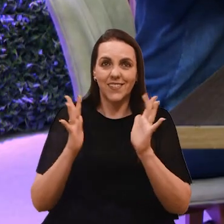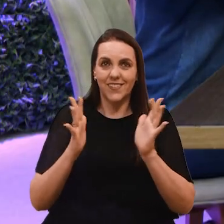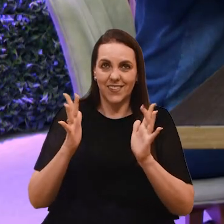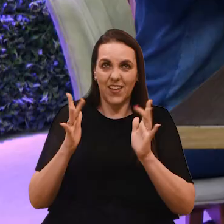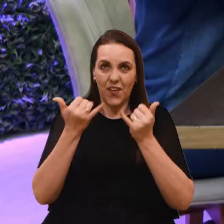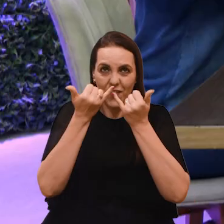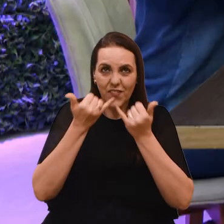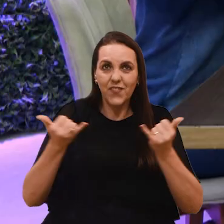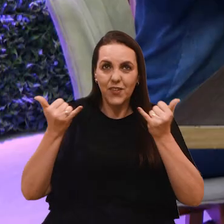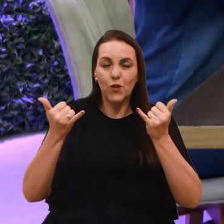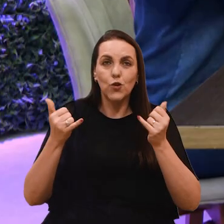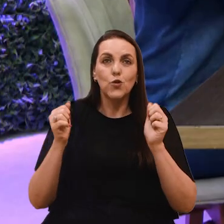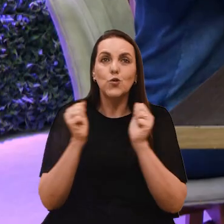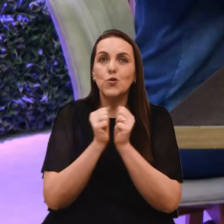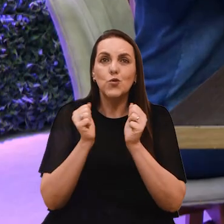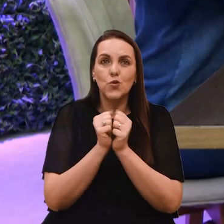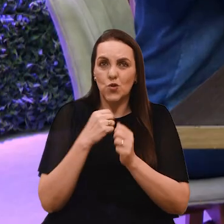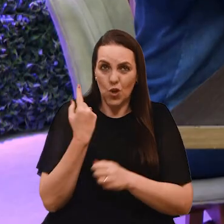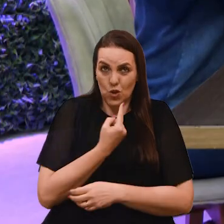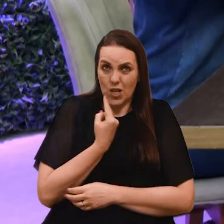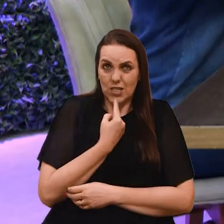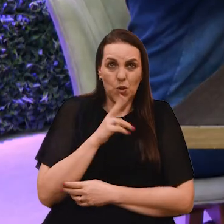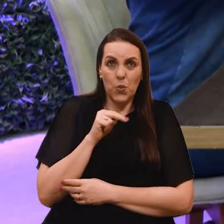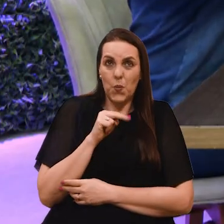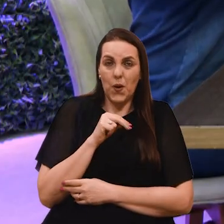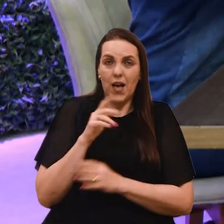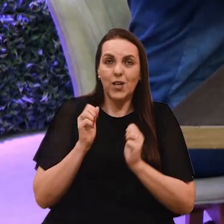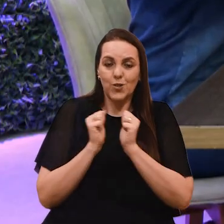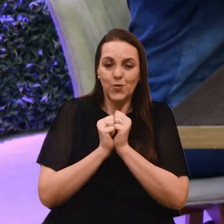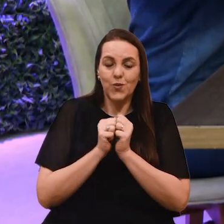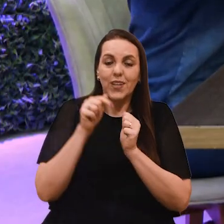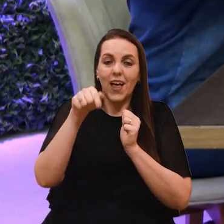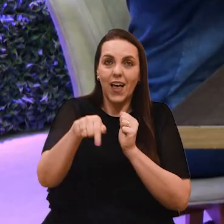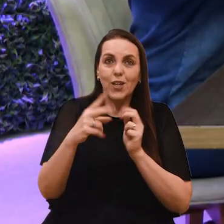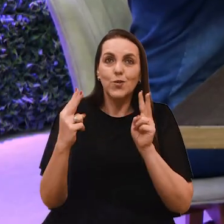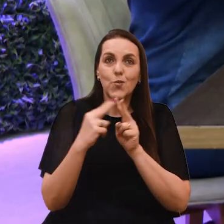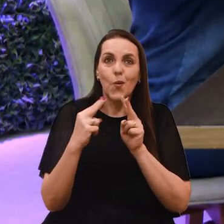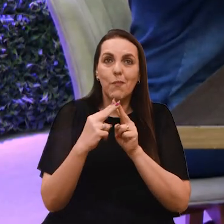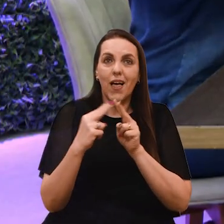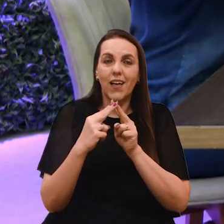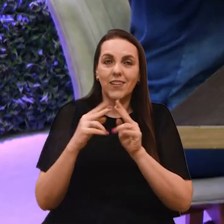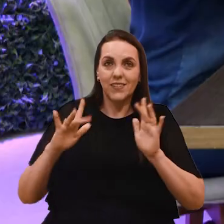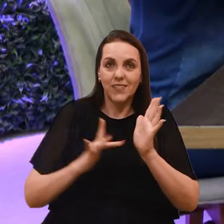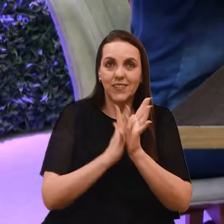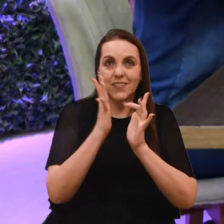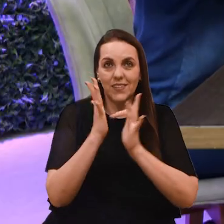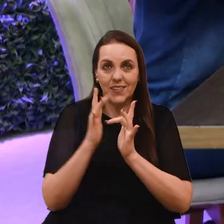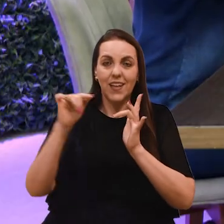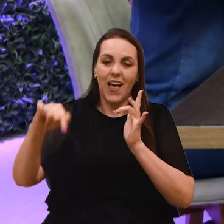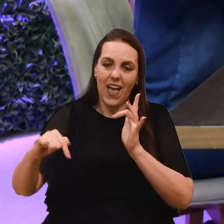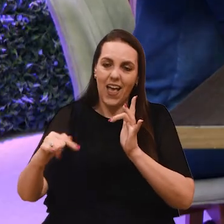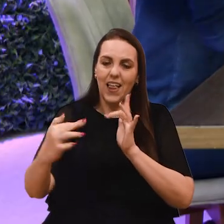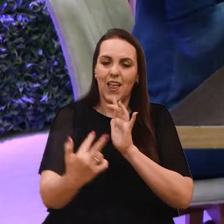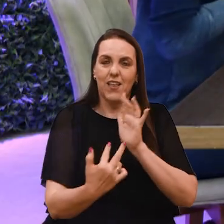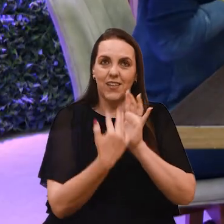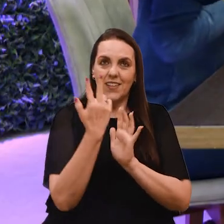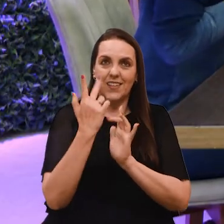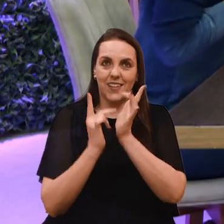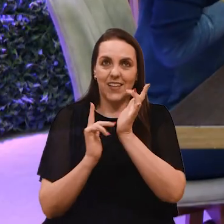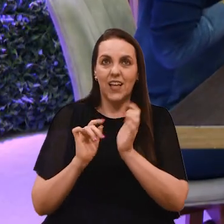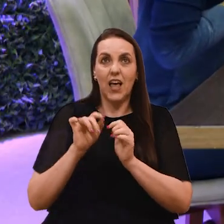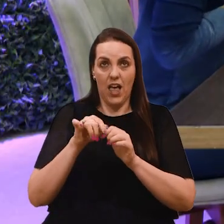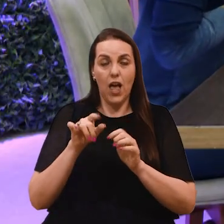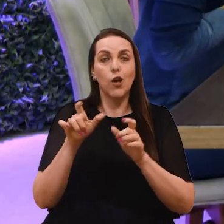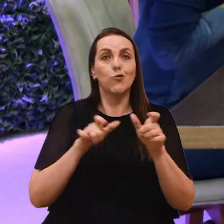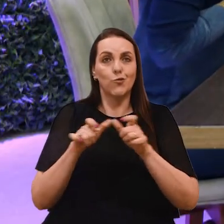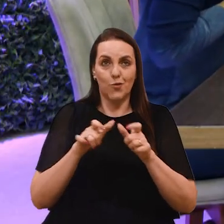ele sozinho, né? Tu joga ele sempre em dupla. Que ele vai desmontando e vai montando até virar em alguns... porque esse jogo